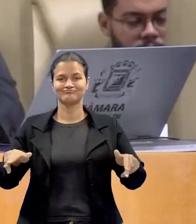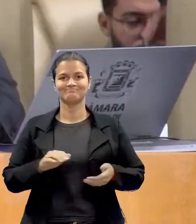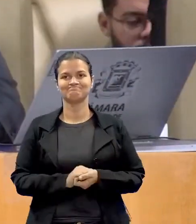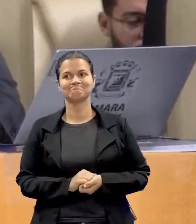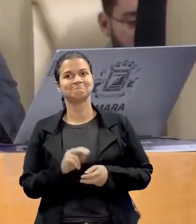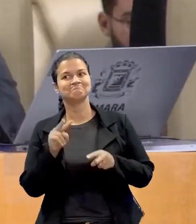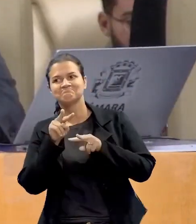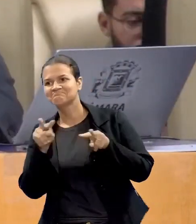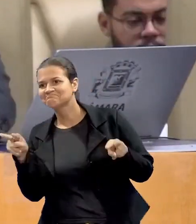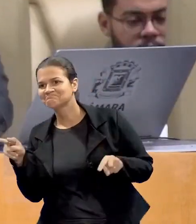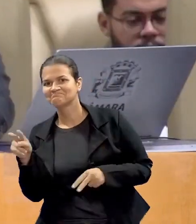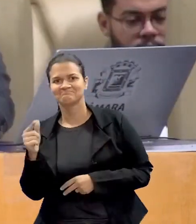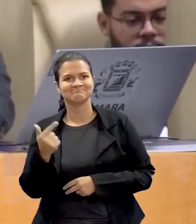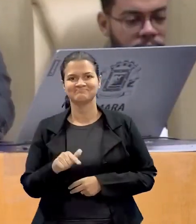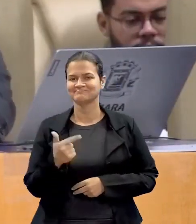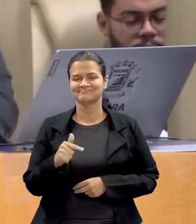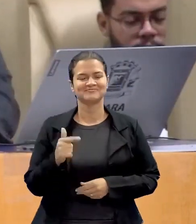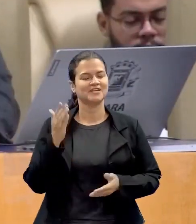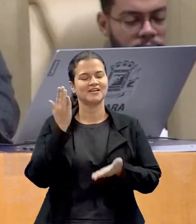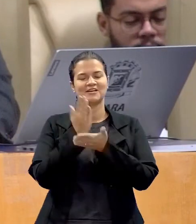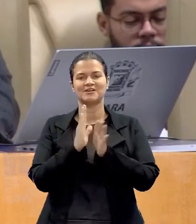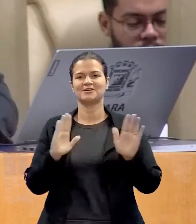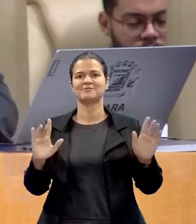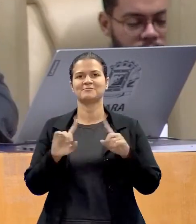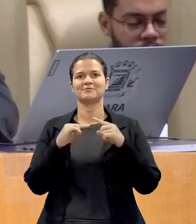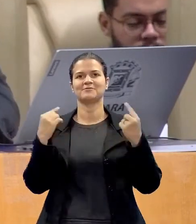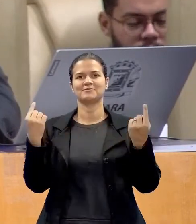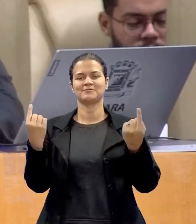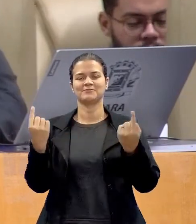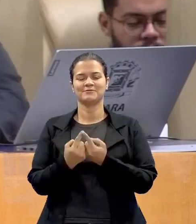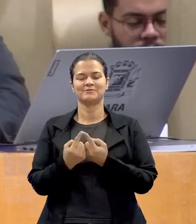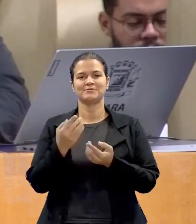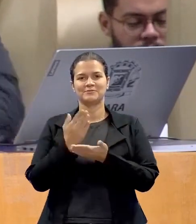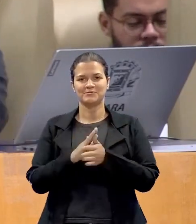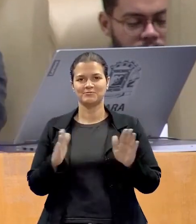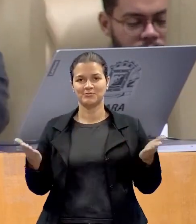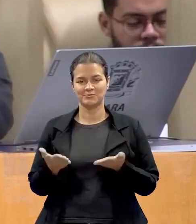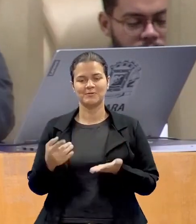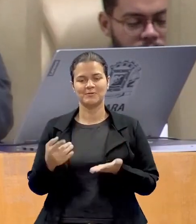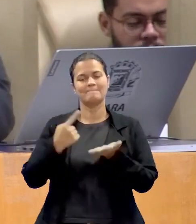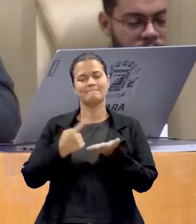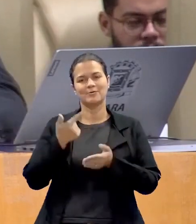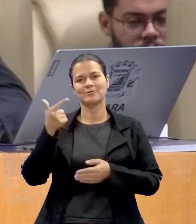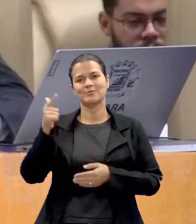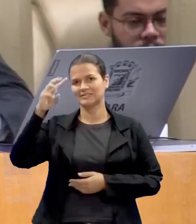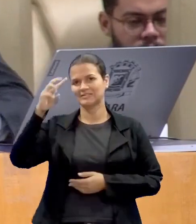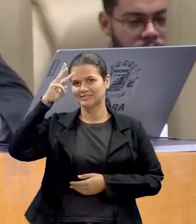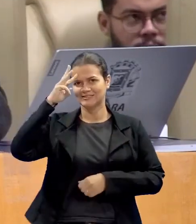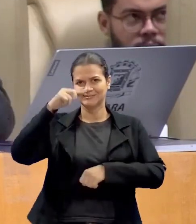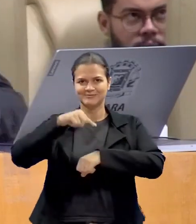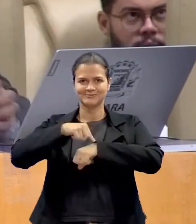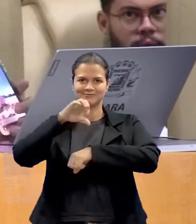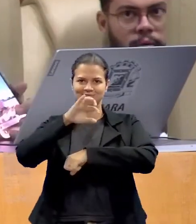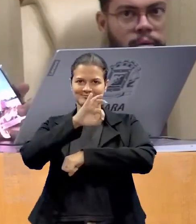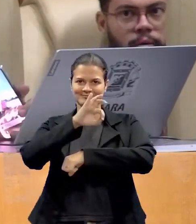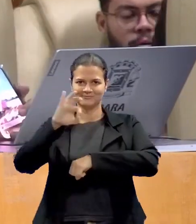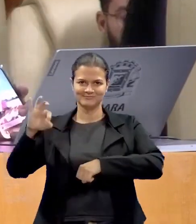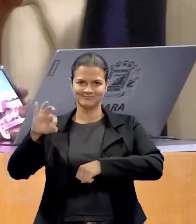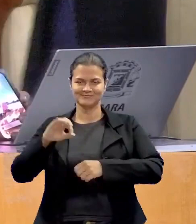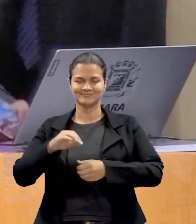Visualmente não tem quórum, encerra a sessão e marco outra para terça-feira no horário